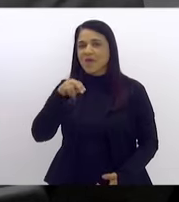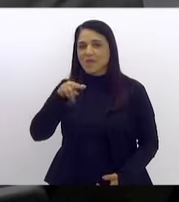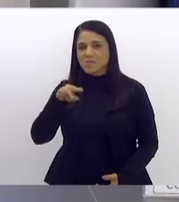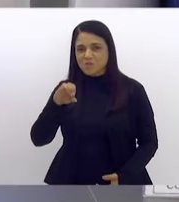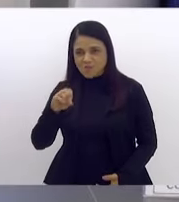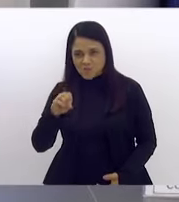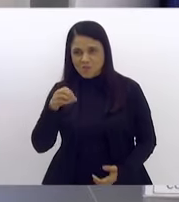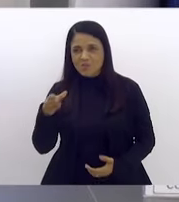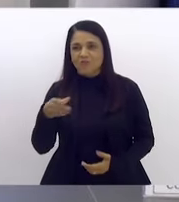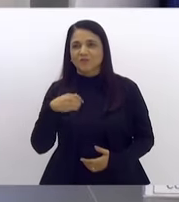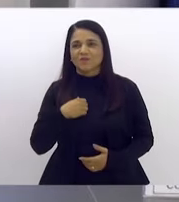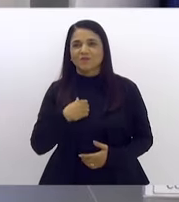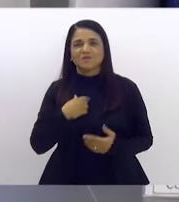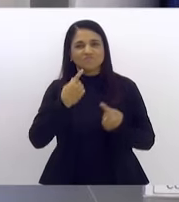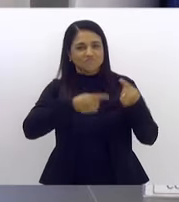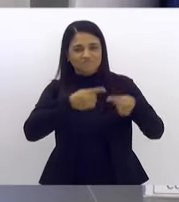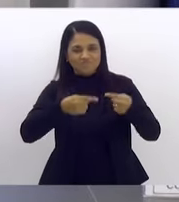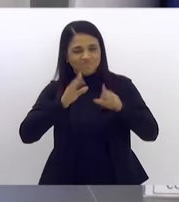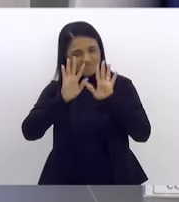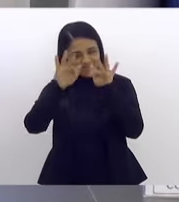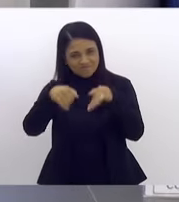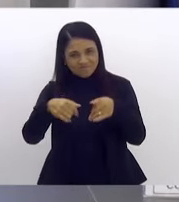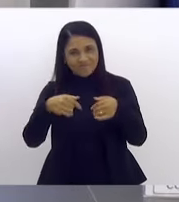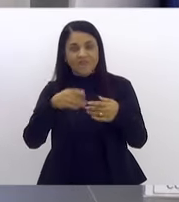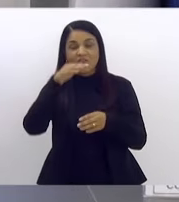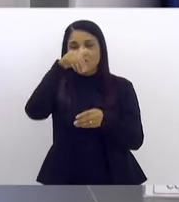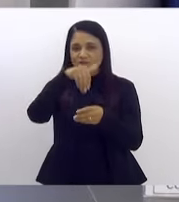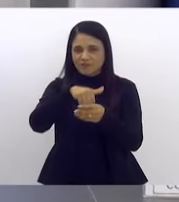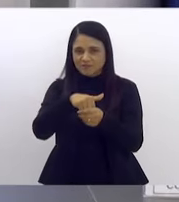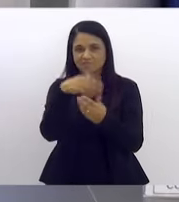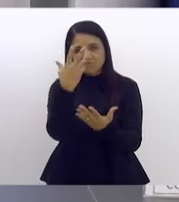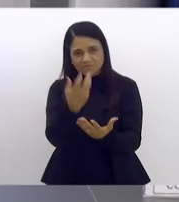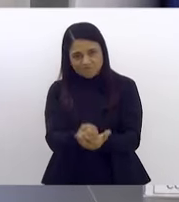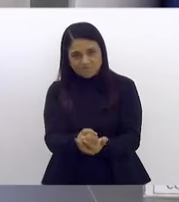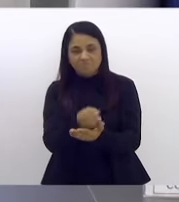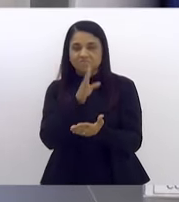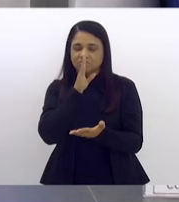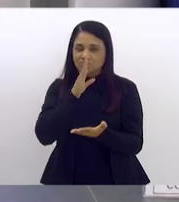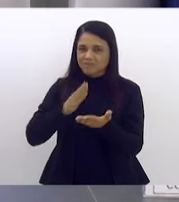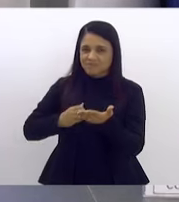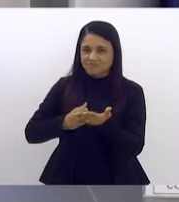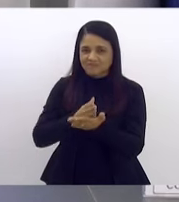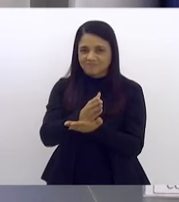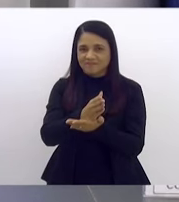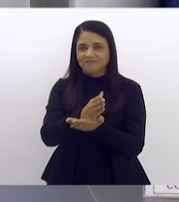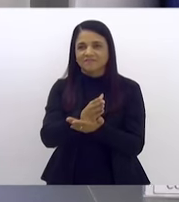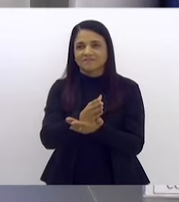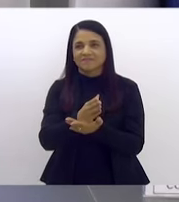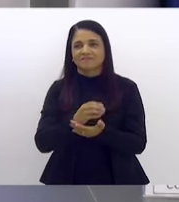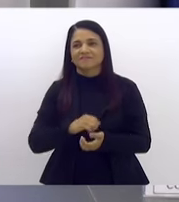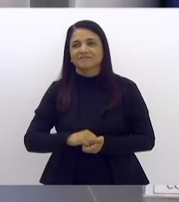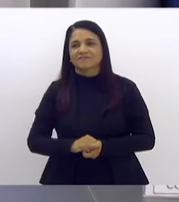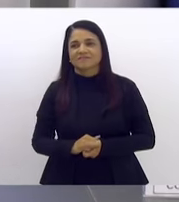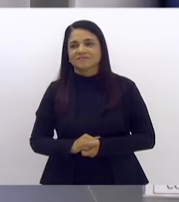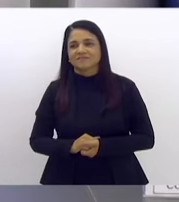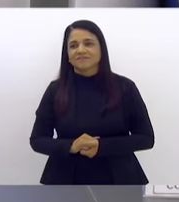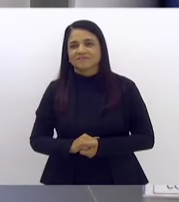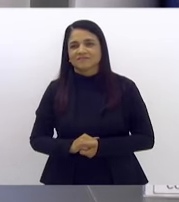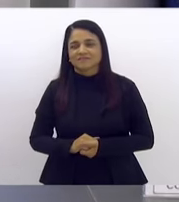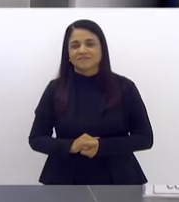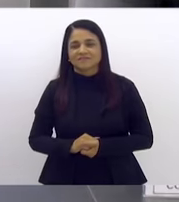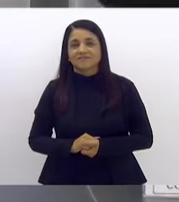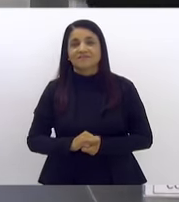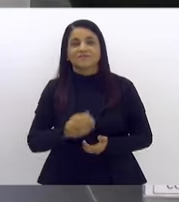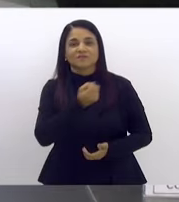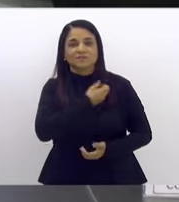Boêmio não havendo Quem Queira discutir encerrada a discussão em votação os senhores que aprovam permane Como estão aprovado item